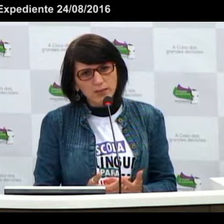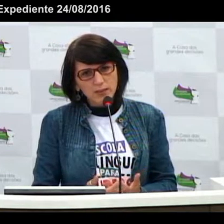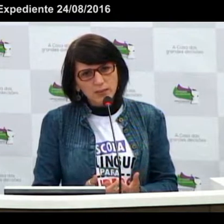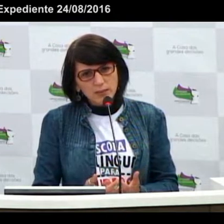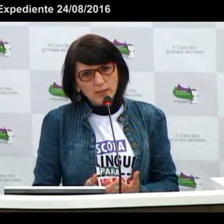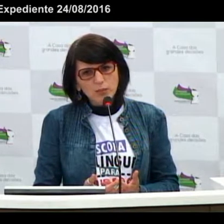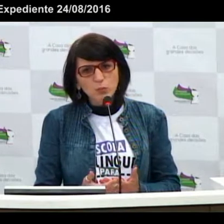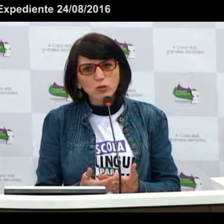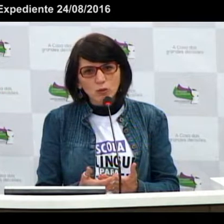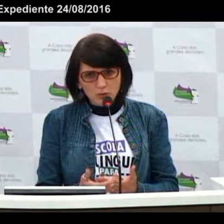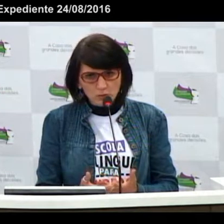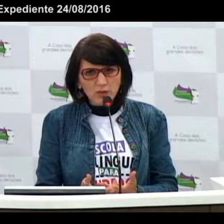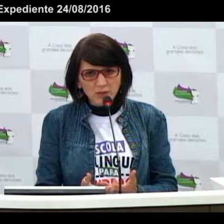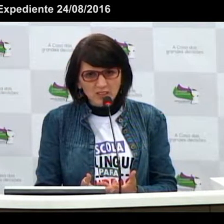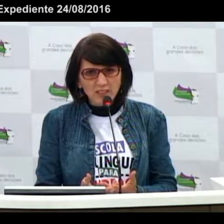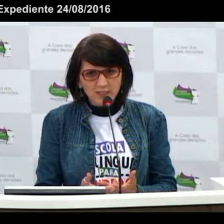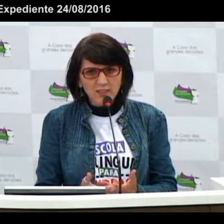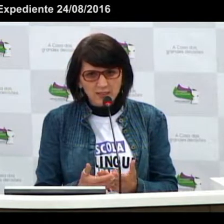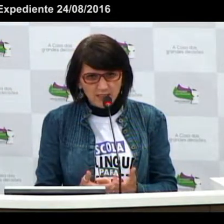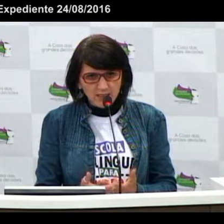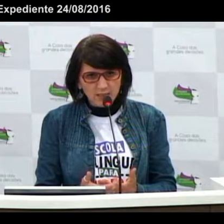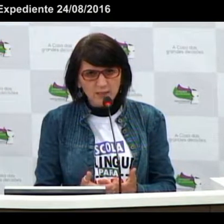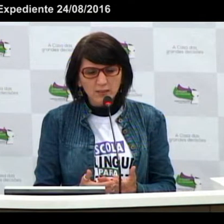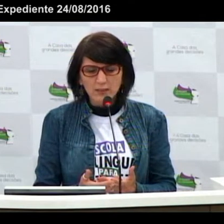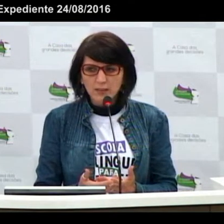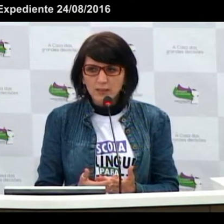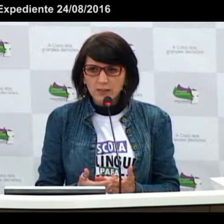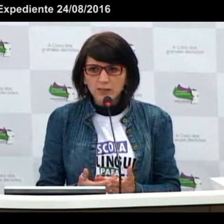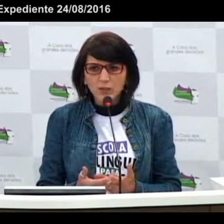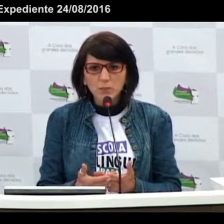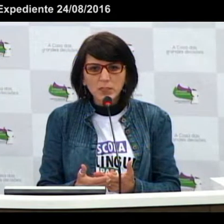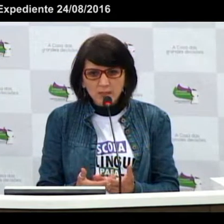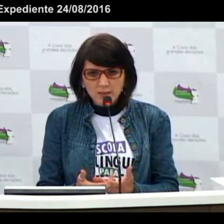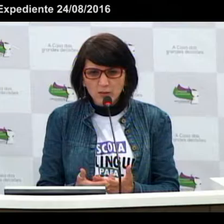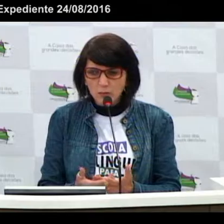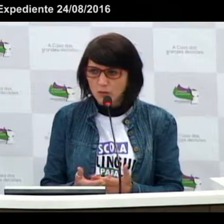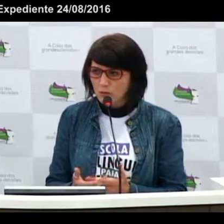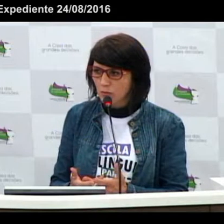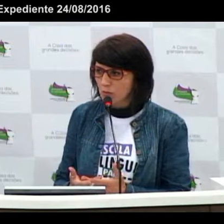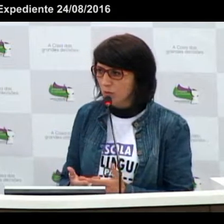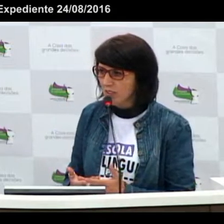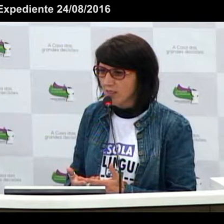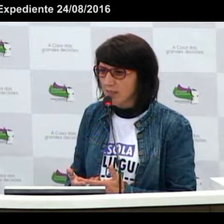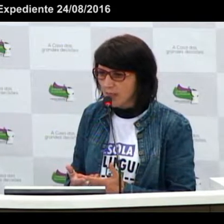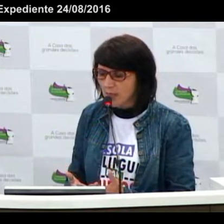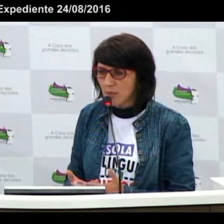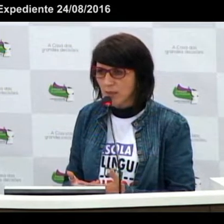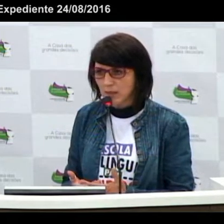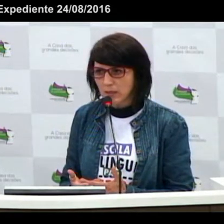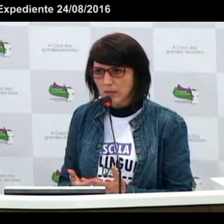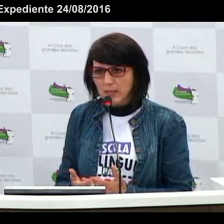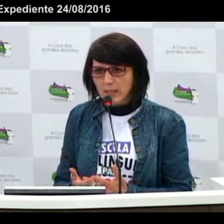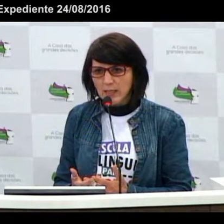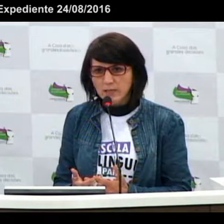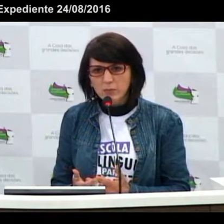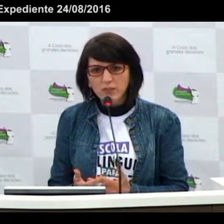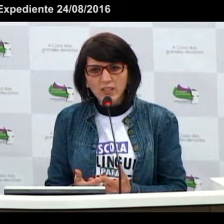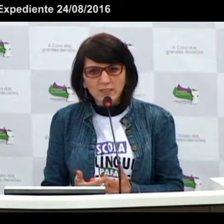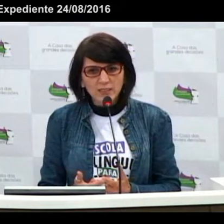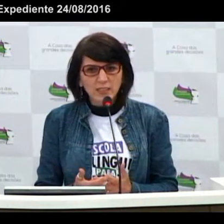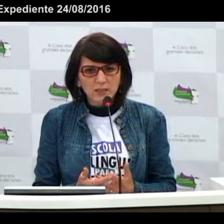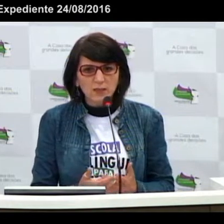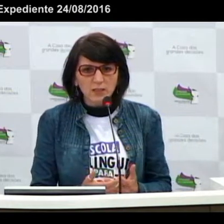confiança que as pessoas com deficiência têm, que as famílias das pessoas com deficiência têm em mim, elas